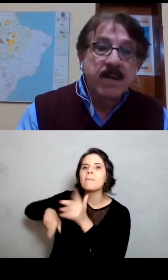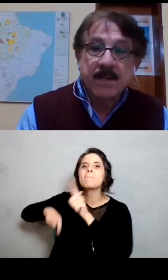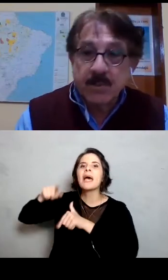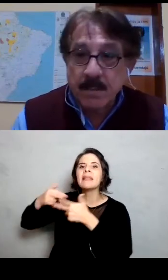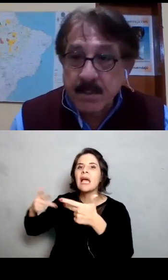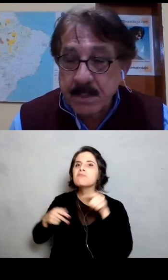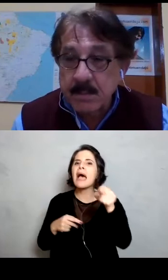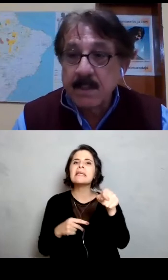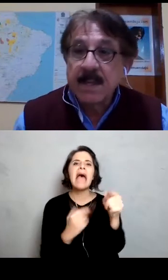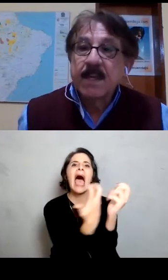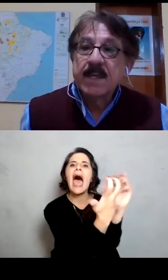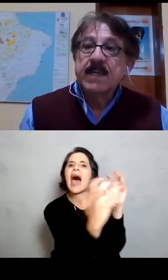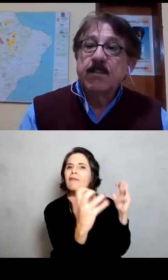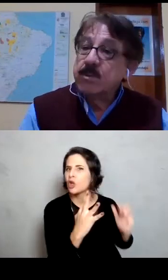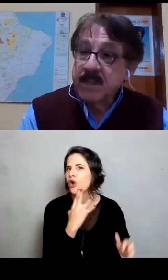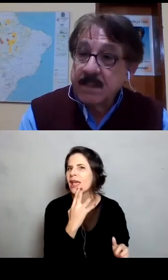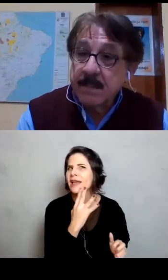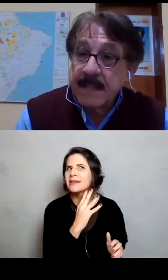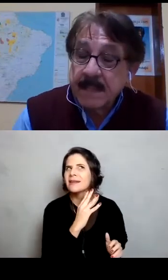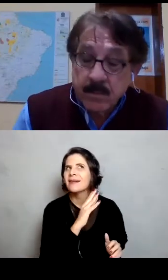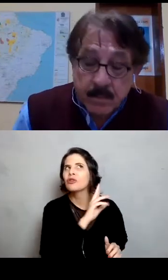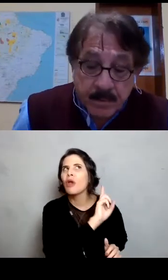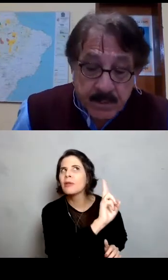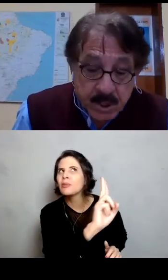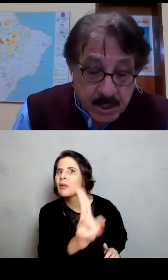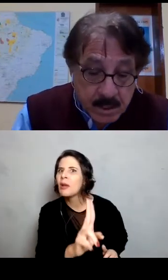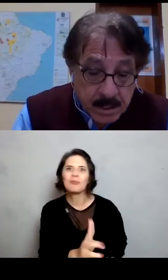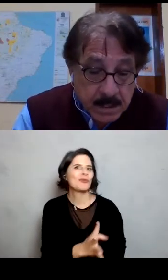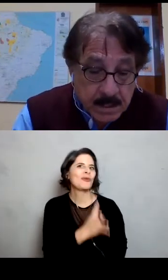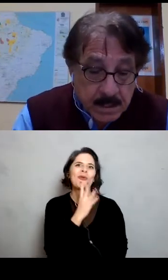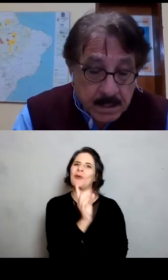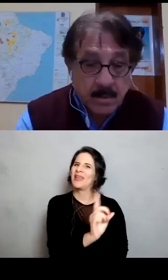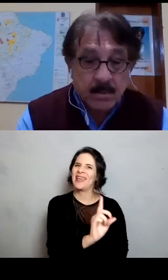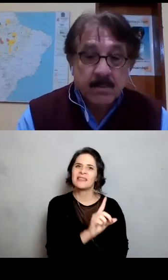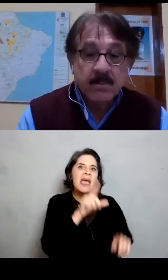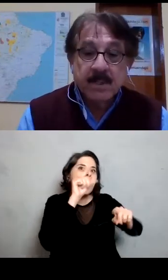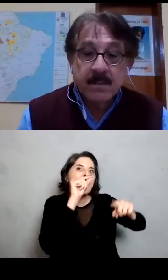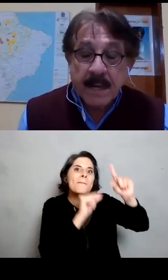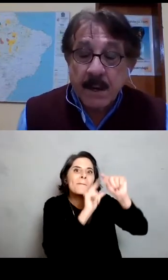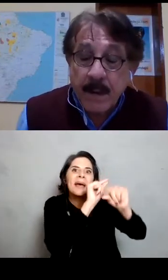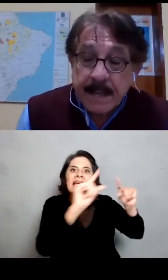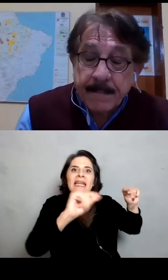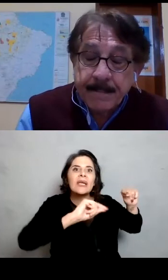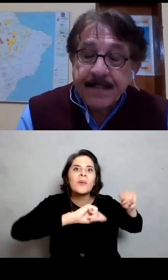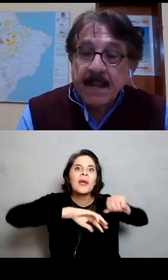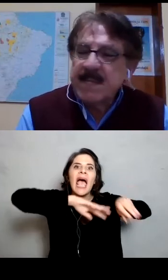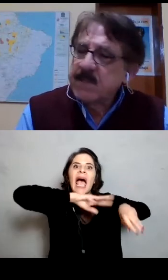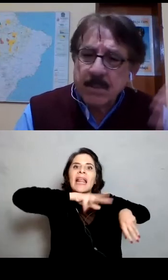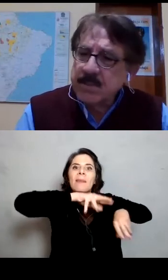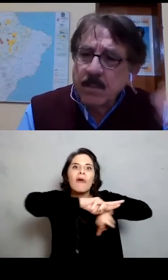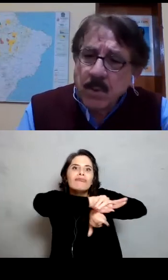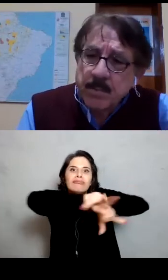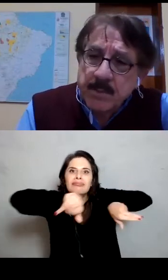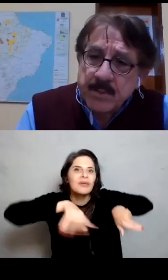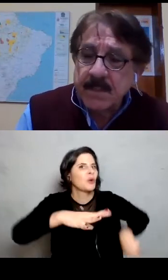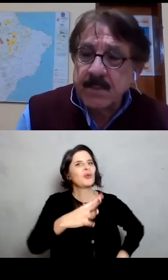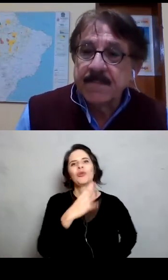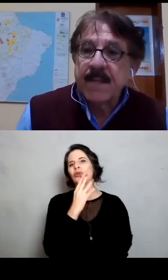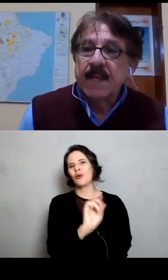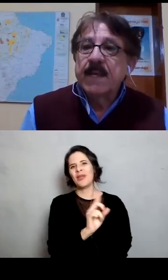Mas esse brasileiro comum deve saber 5, 4, meia dúzia de nomes de árvores, meia dúzia de nomes de